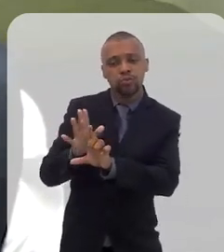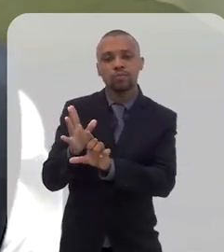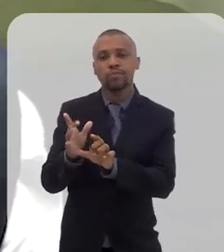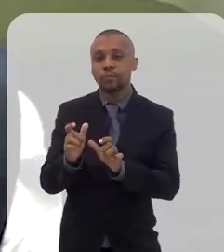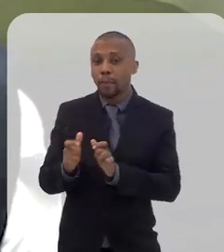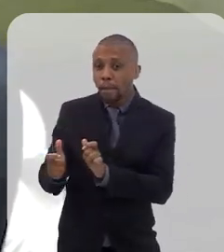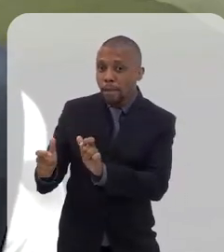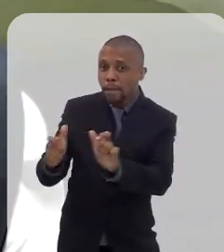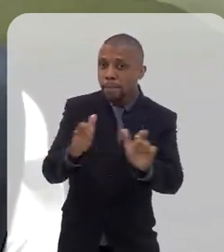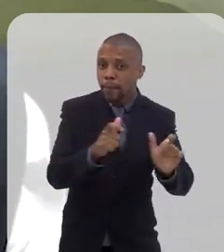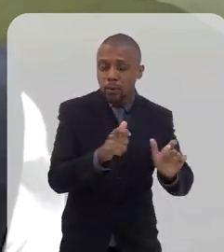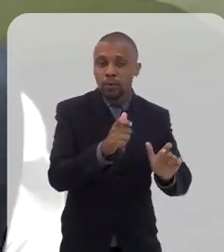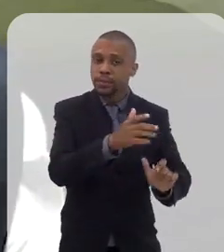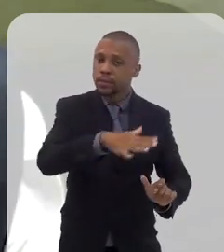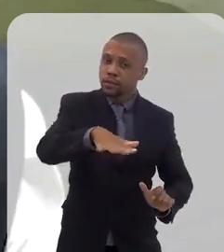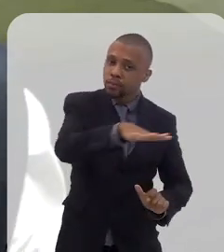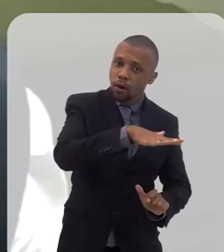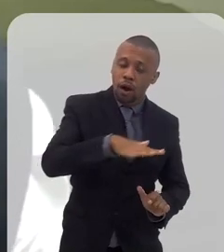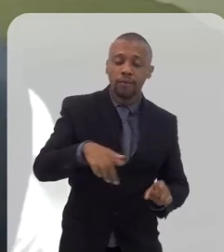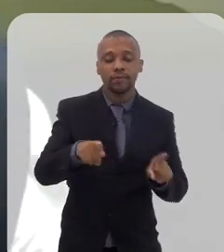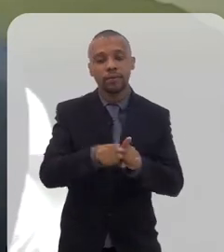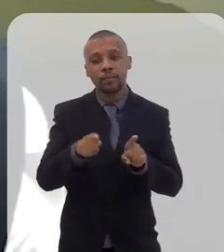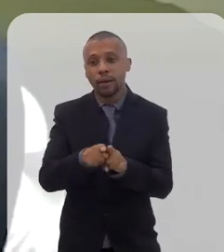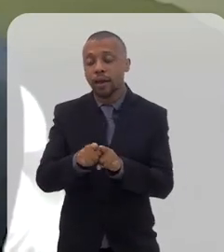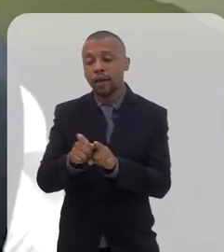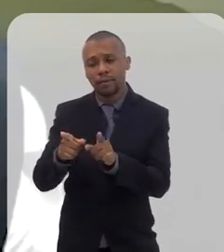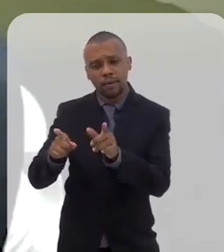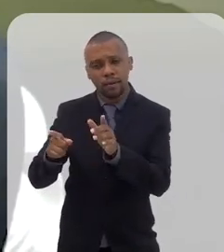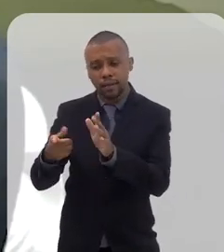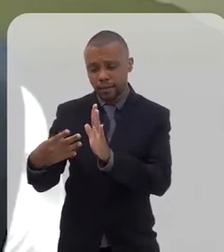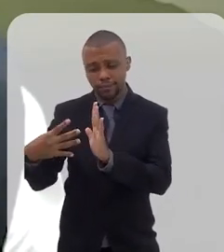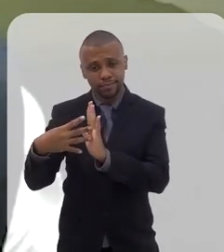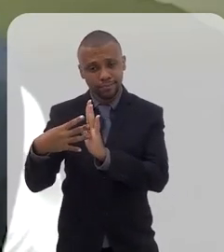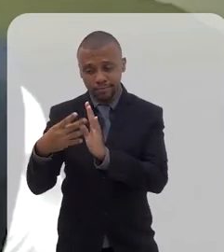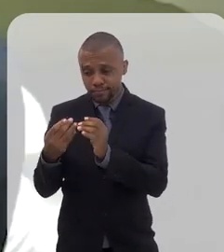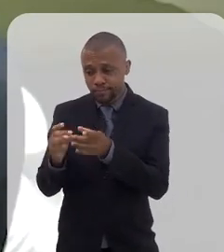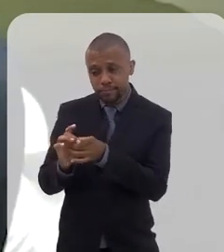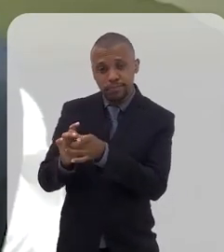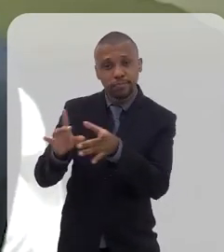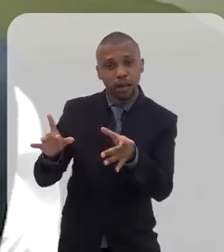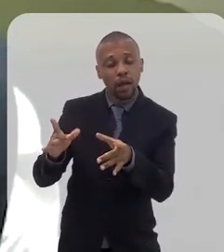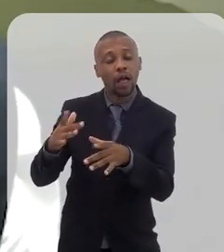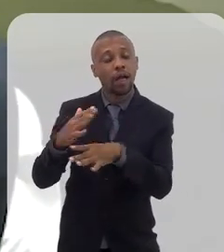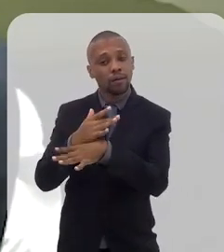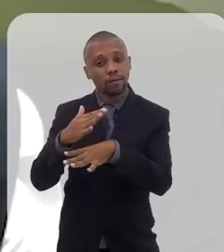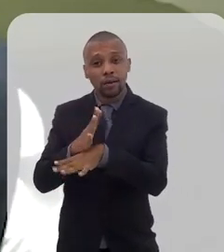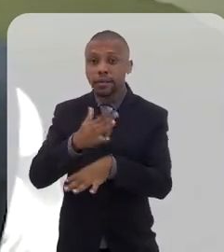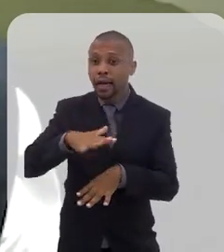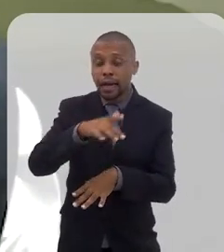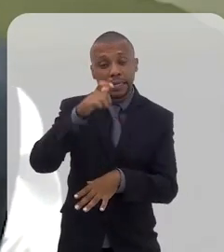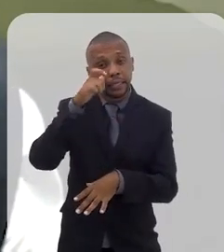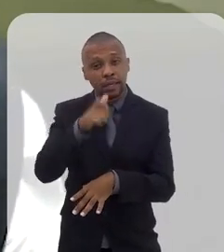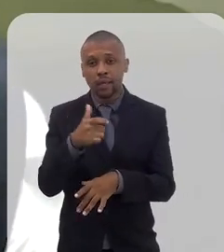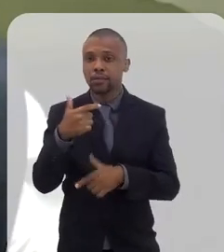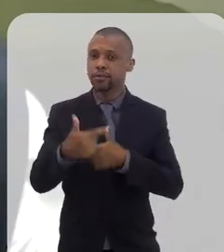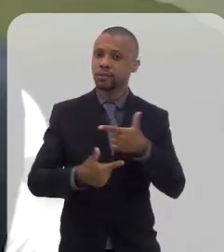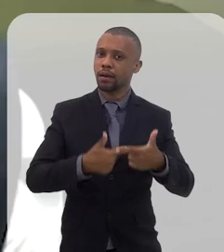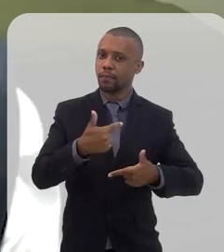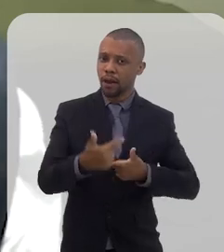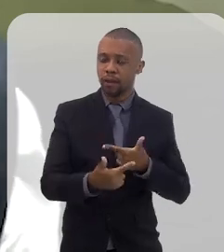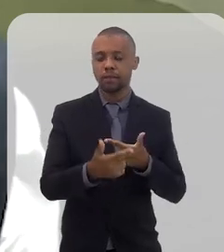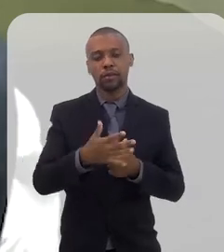comunidades tradicionais, quanto na área urbana. Então, e também nas chamadas áreas de interesse operacional, que são